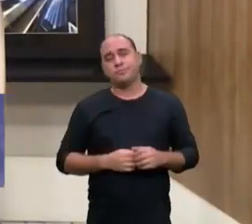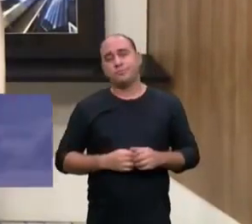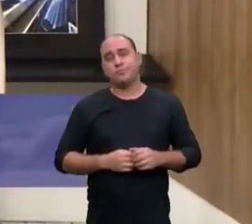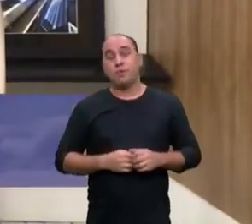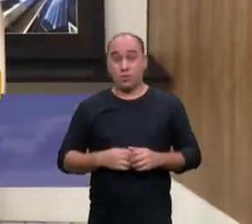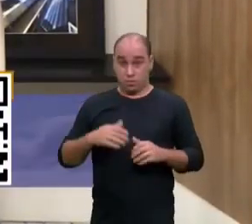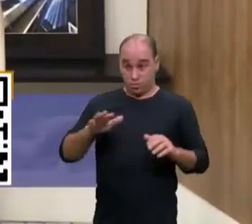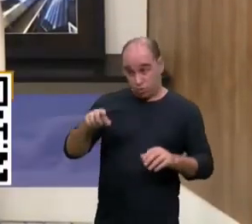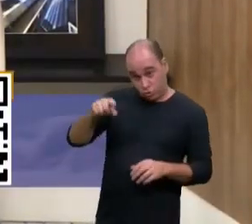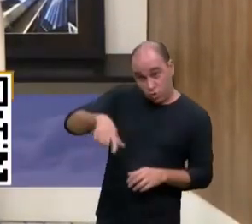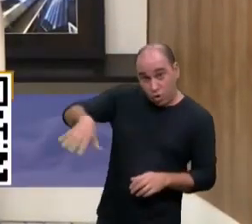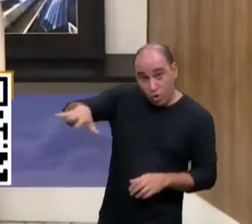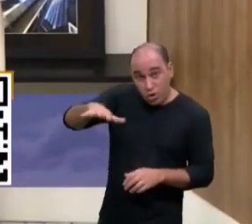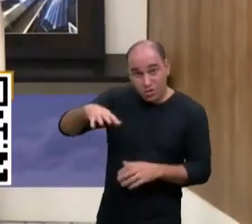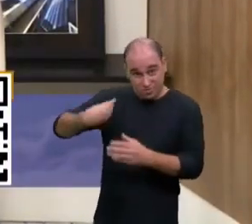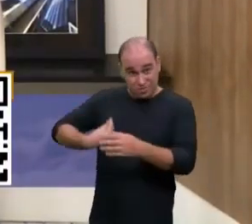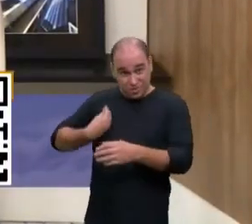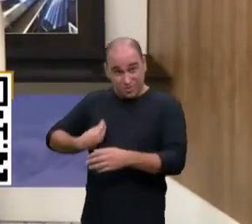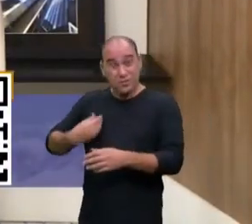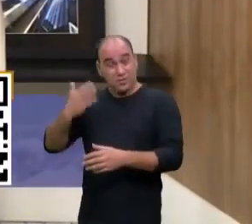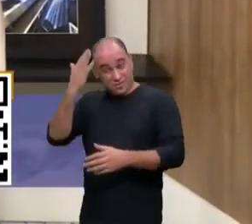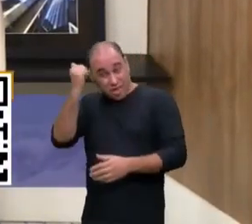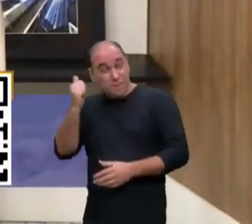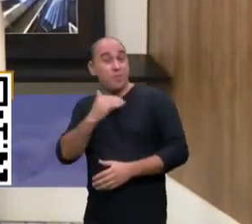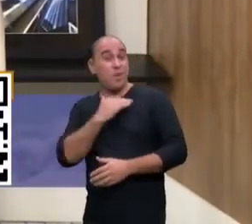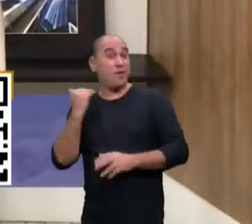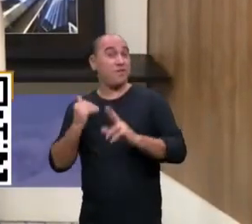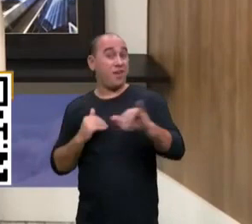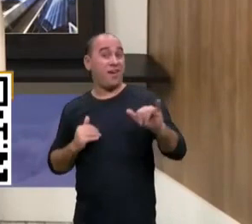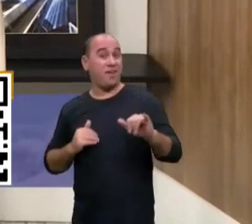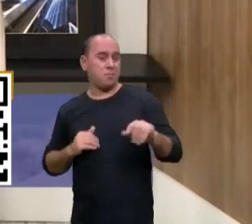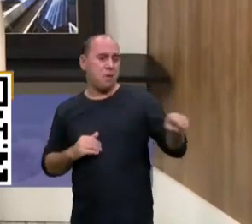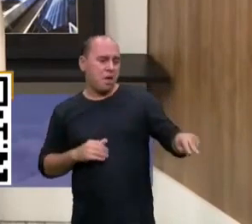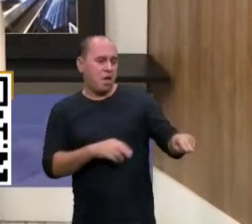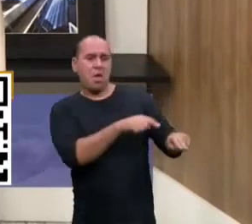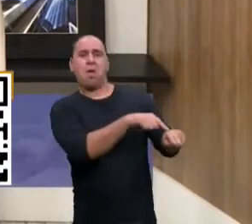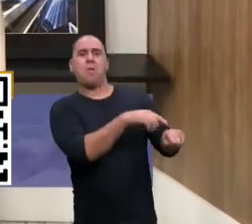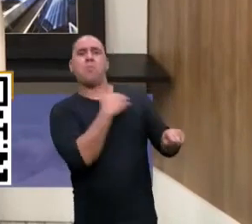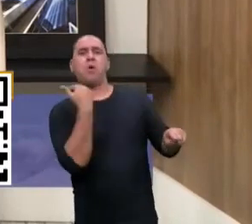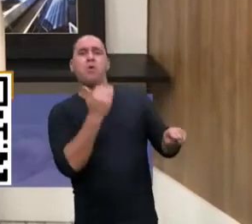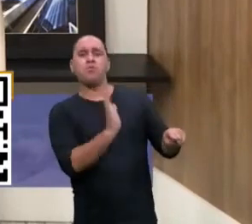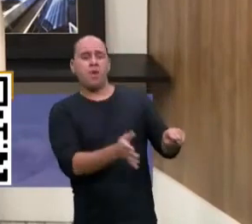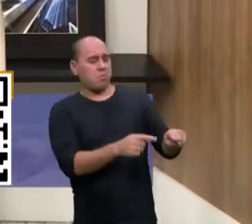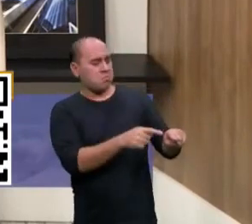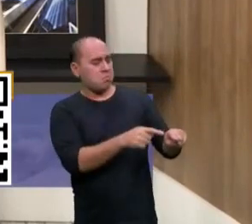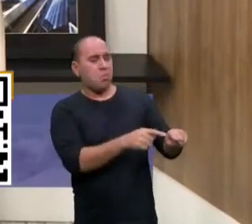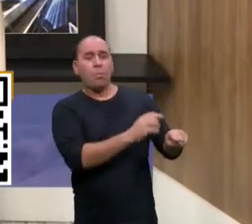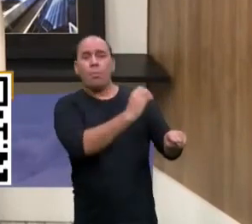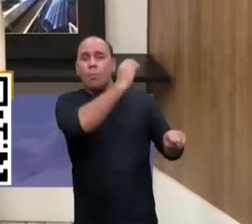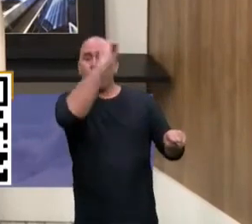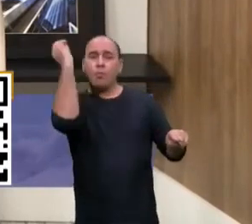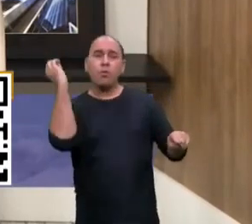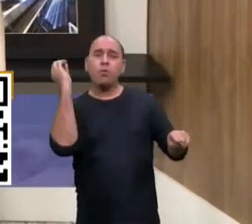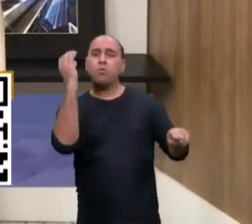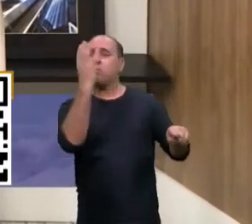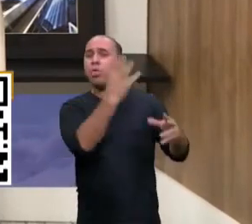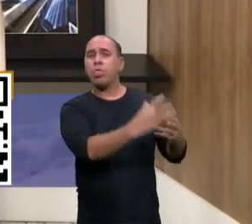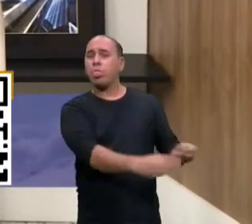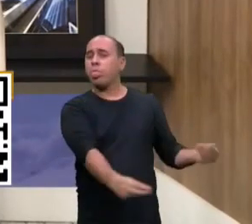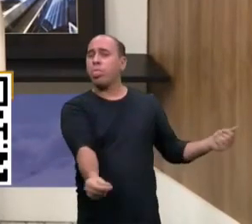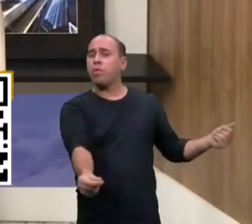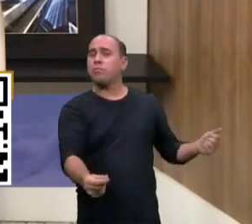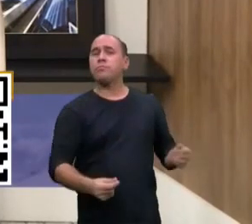sabem que hão de morrer seja nós sabemos que vamos morrer um dia mas os mortos não sabem coisa nenhuma e a sua memória